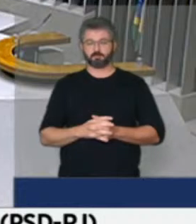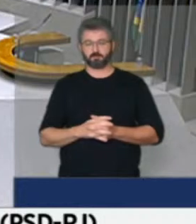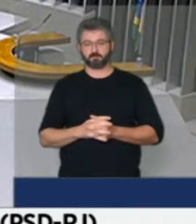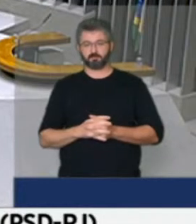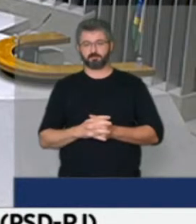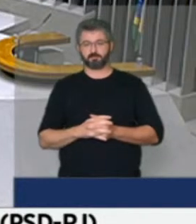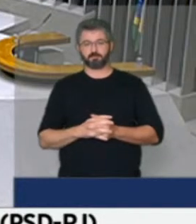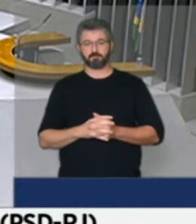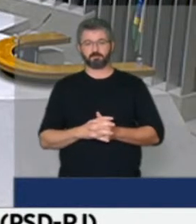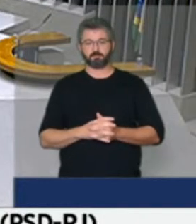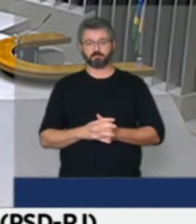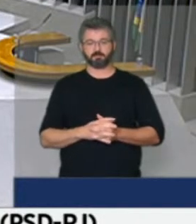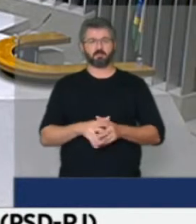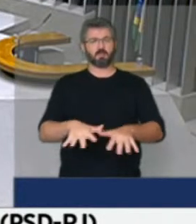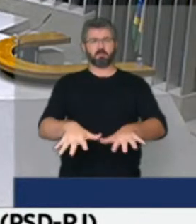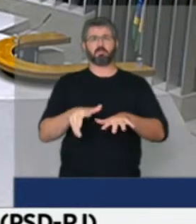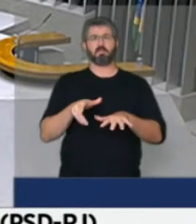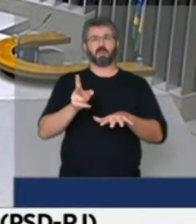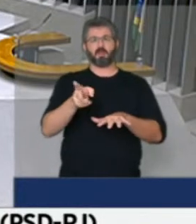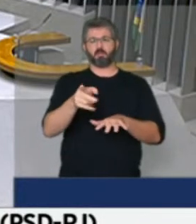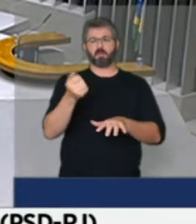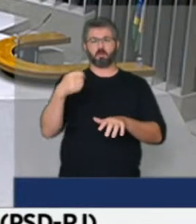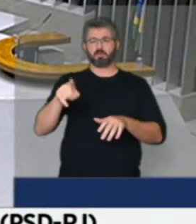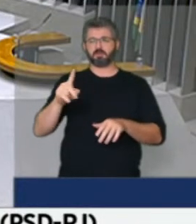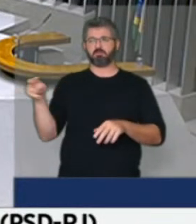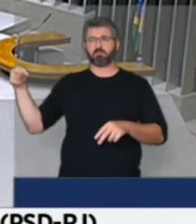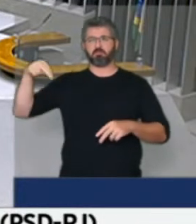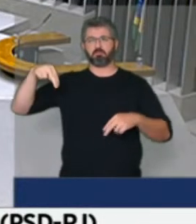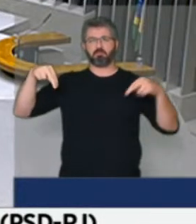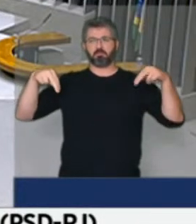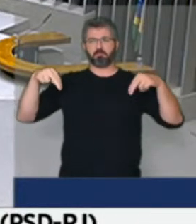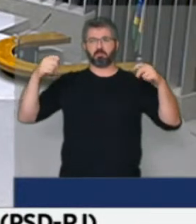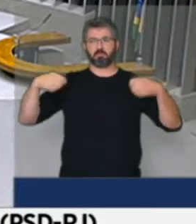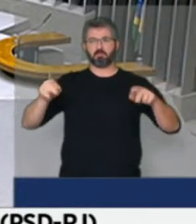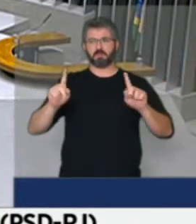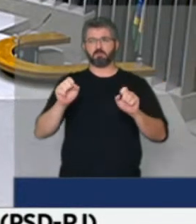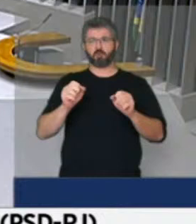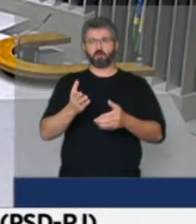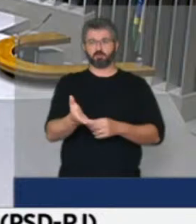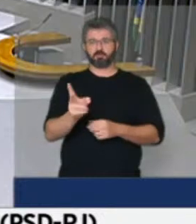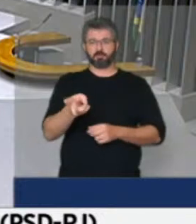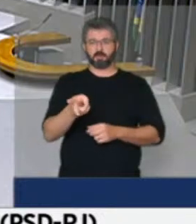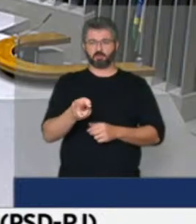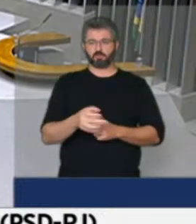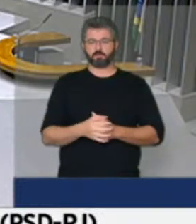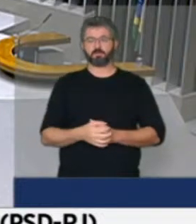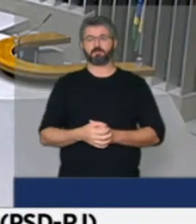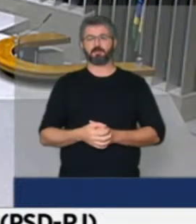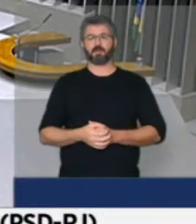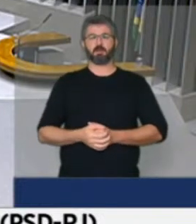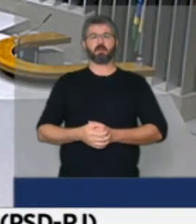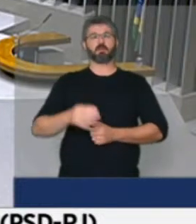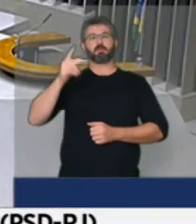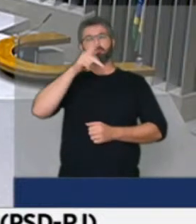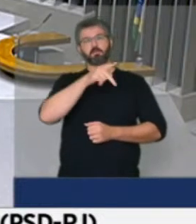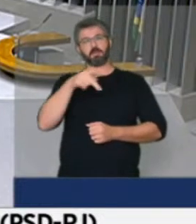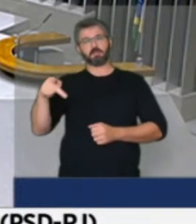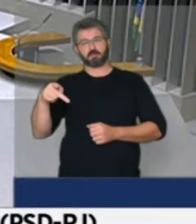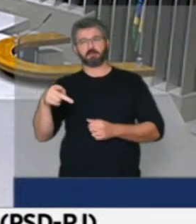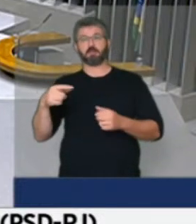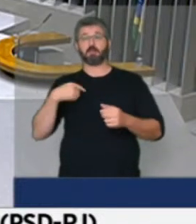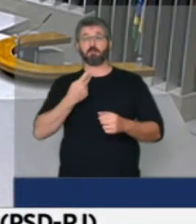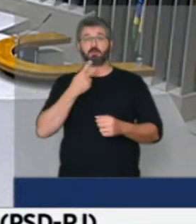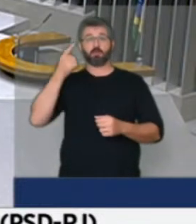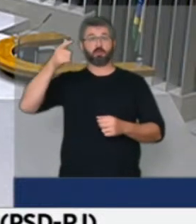Pode ser daí do plenário mesmo, deputado. Muito obrigado. Pode ser. Muito obrigado, meu presidente. Presidente, eu só